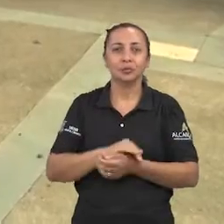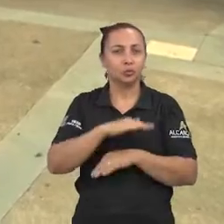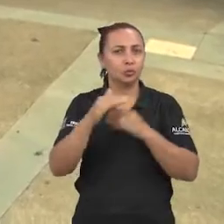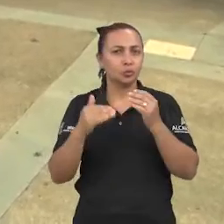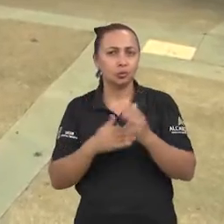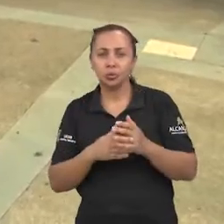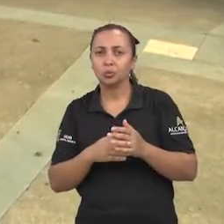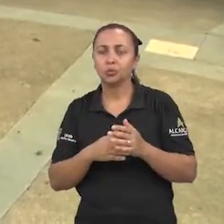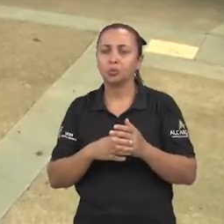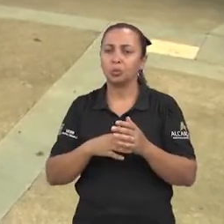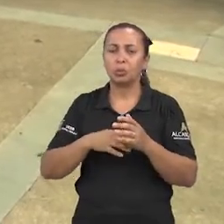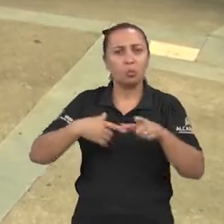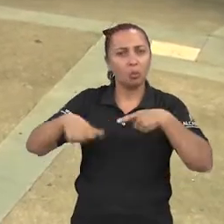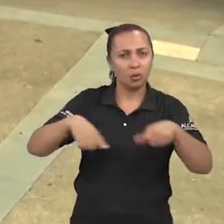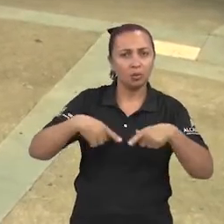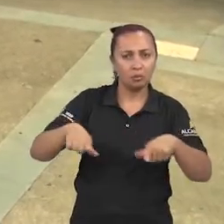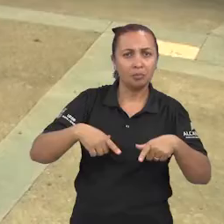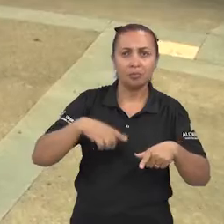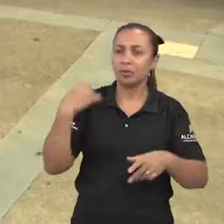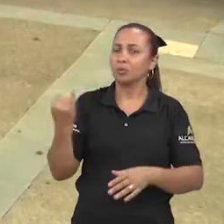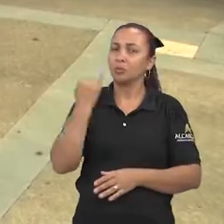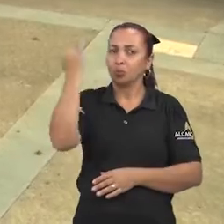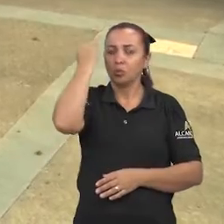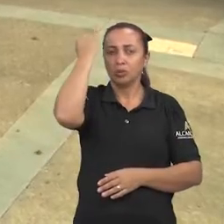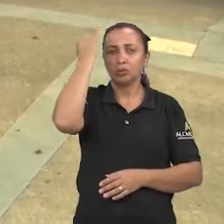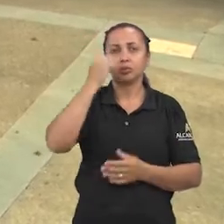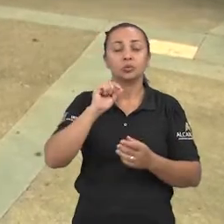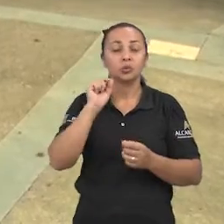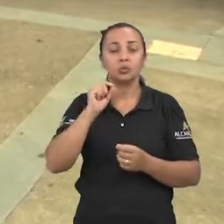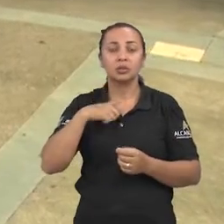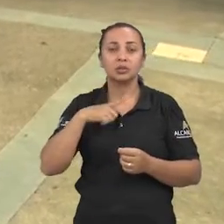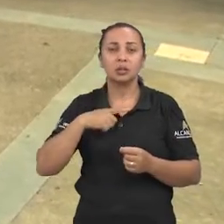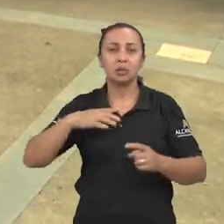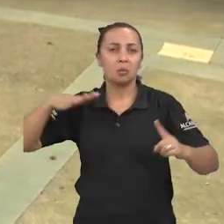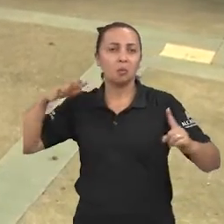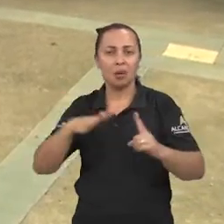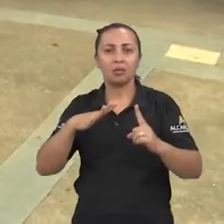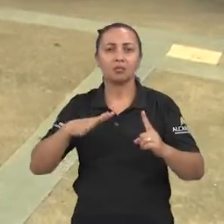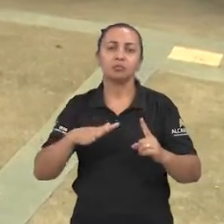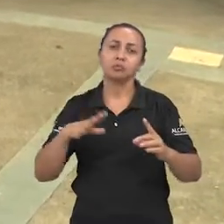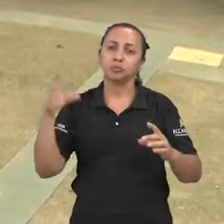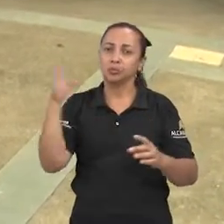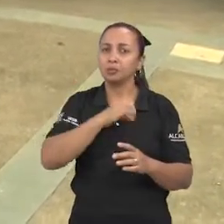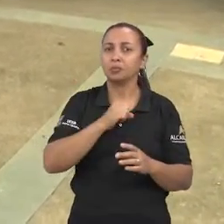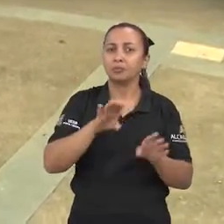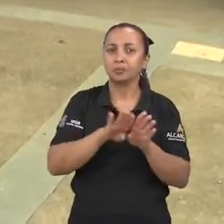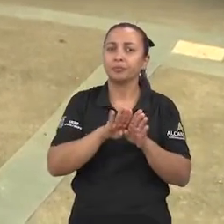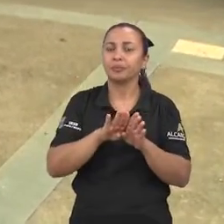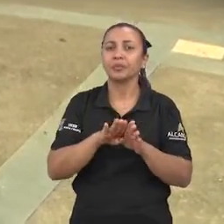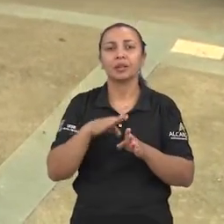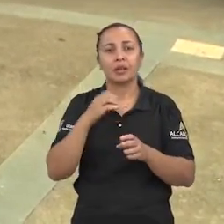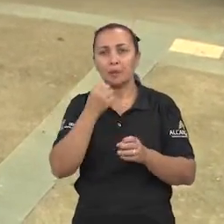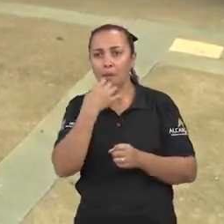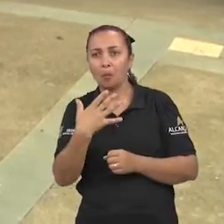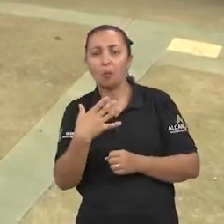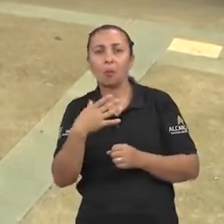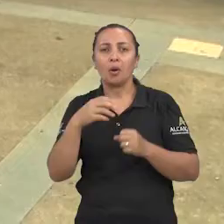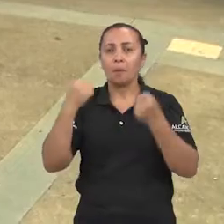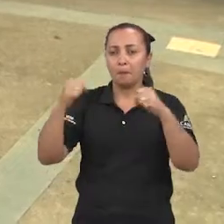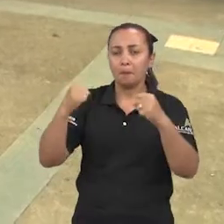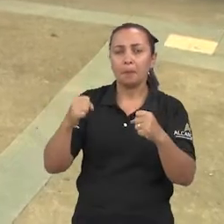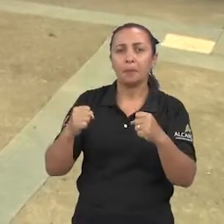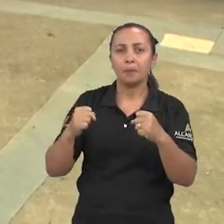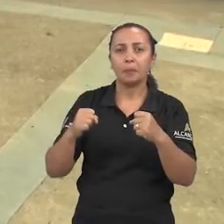os mecanismos são importantes, né? O que tem um impacto bastante imediato, que é viável, é possível